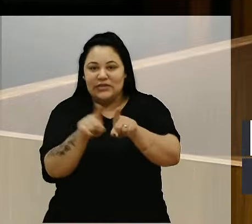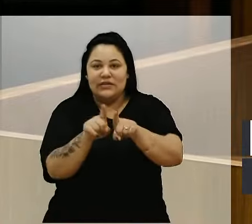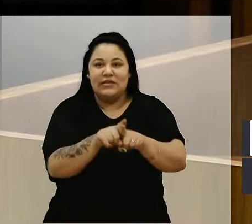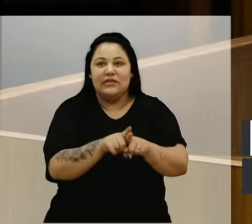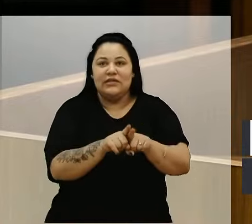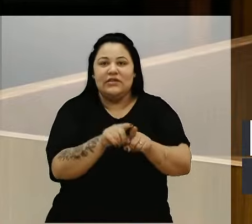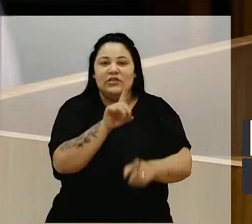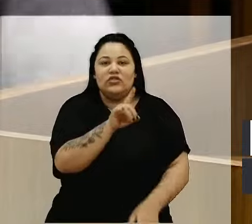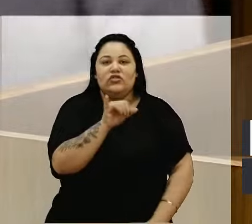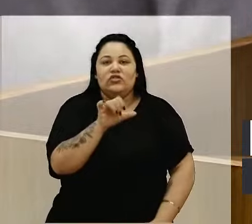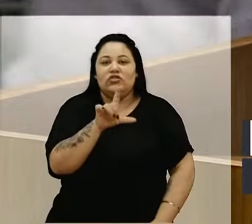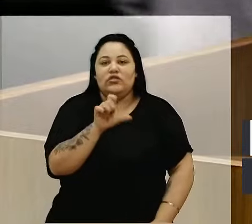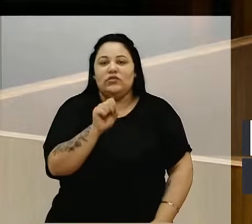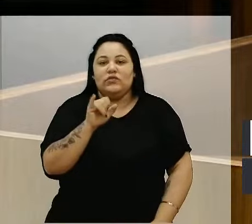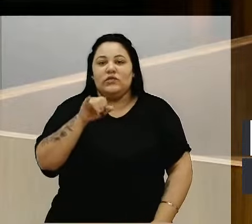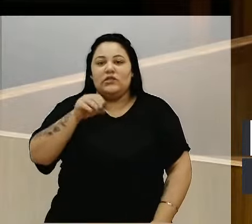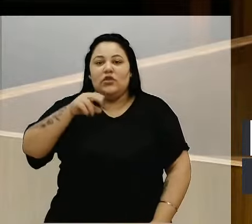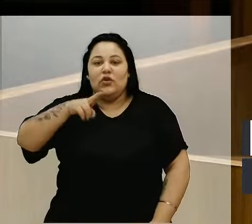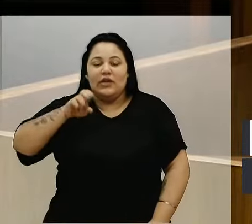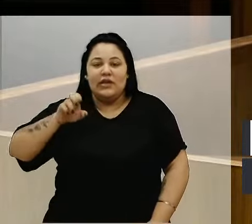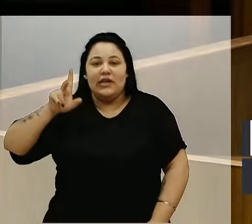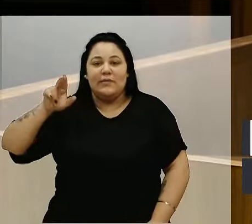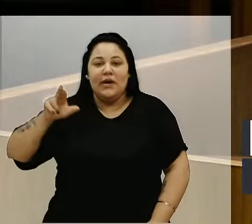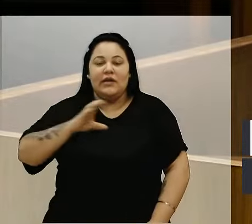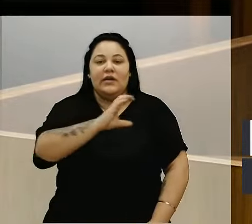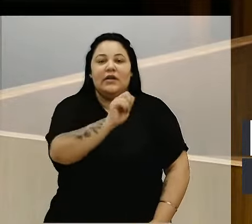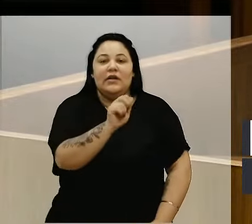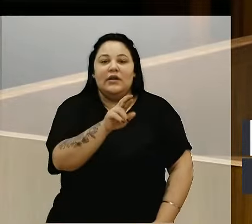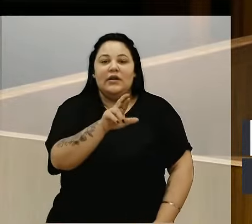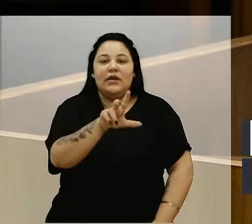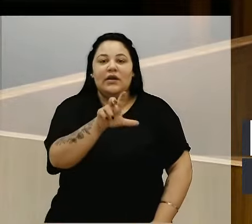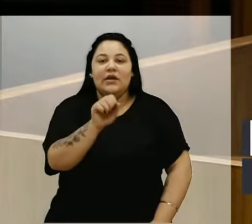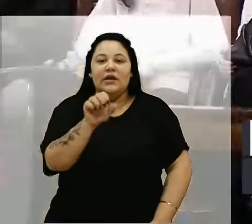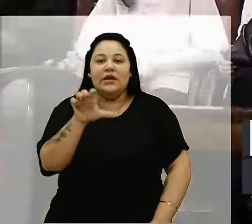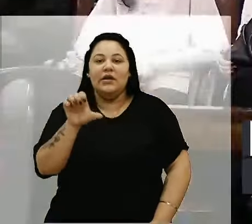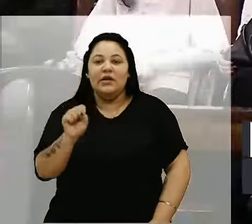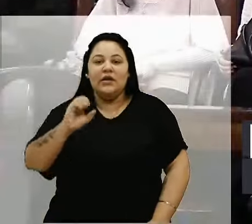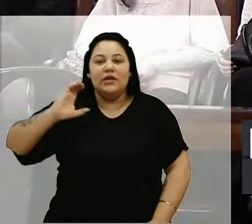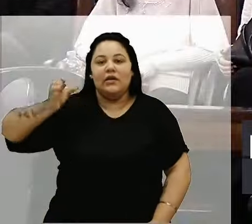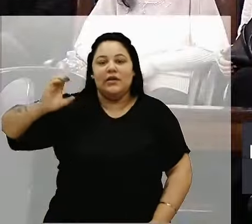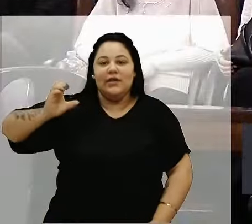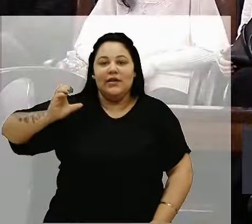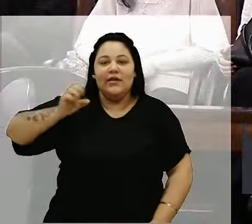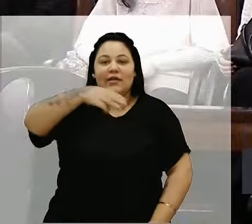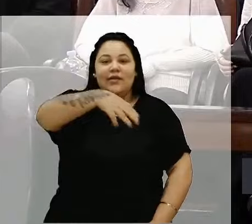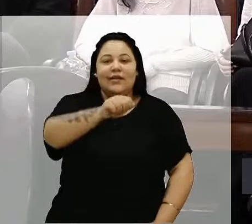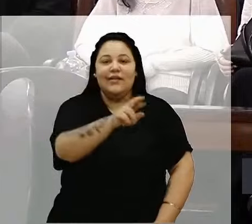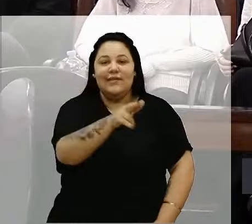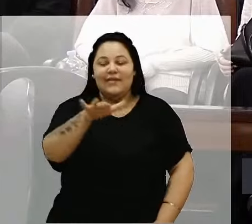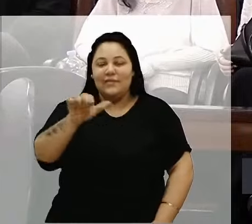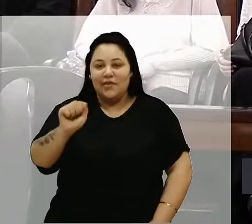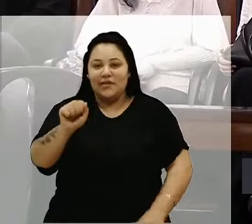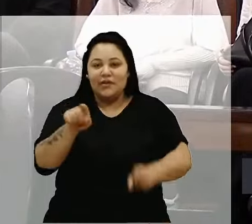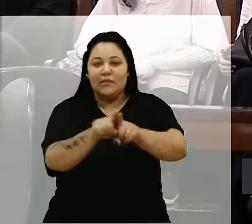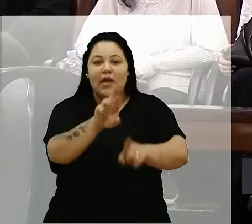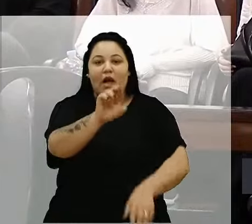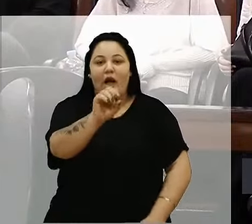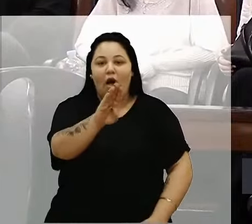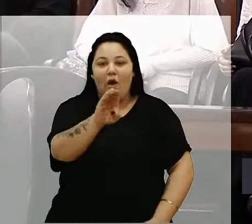Dilcione Silva, irmã. O Carlos Rodrigues, cunhado. A Maria de Janira e a